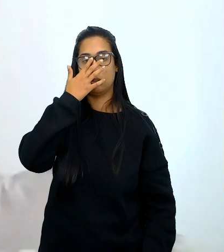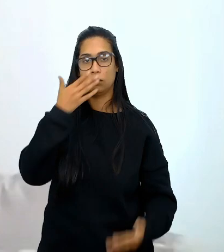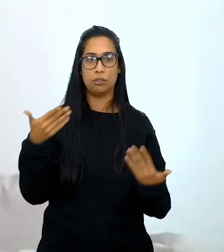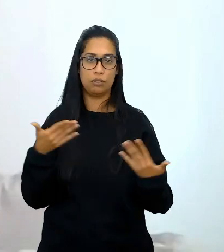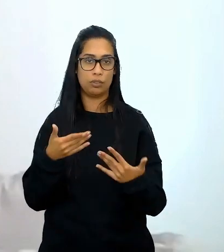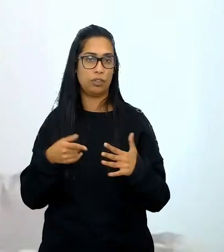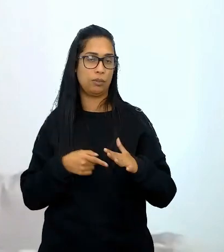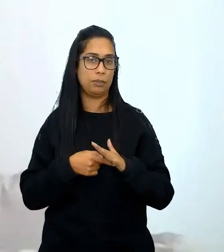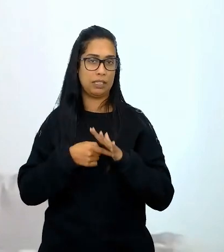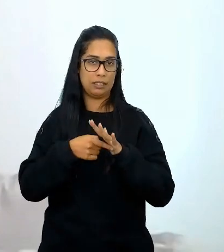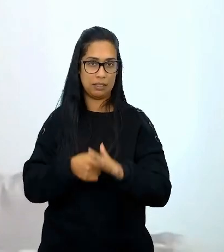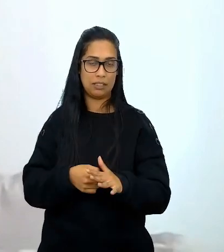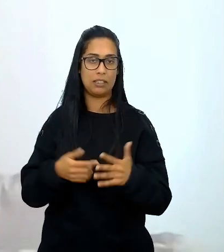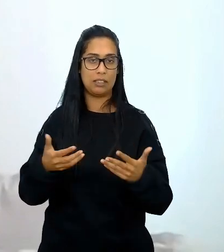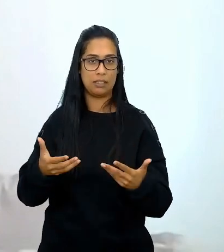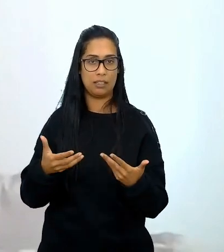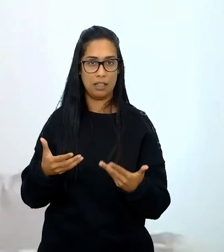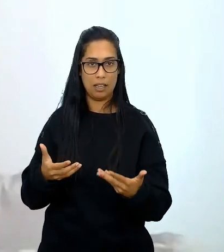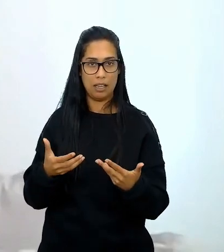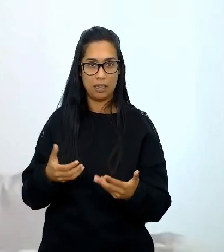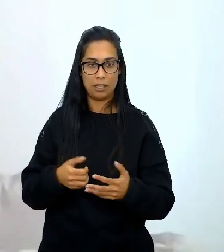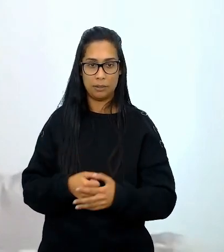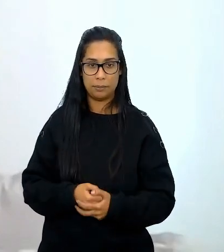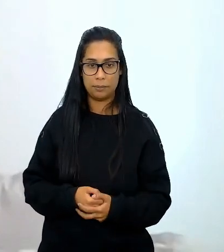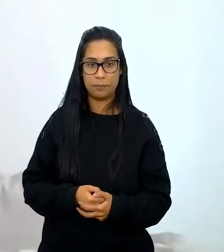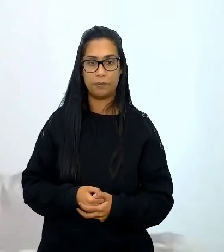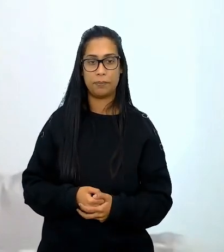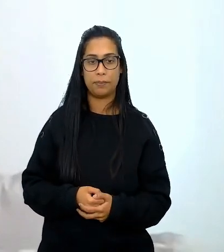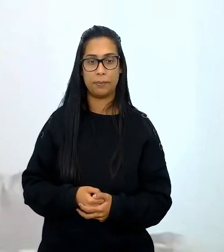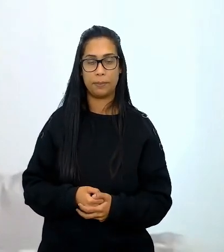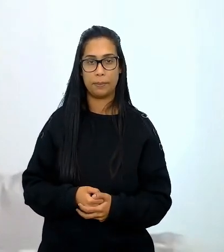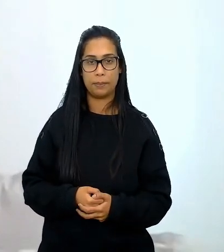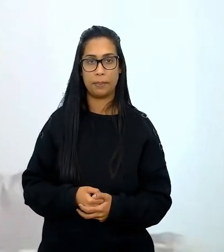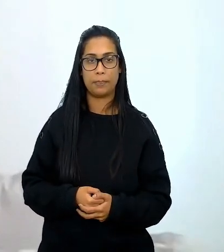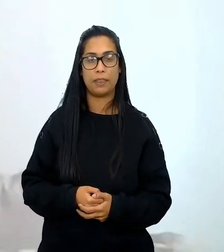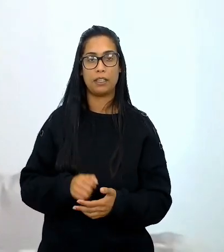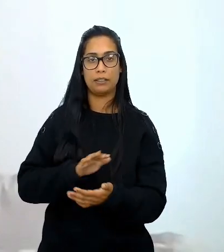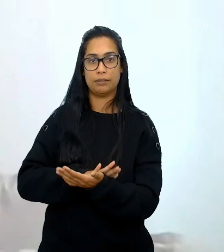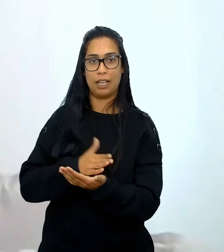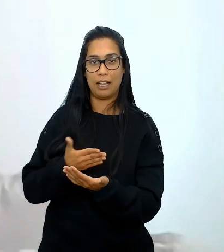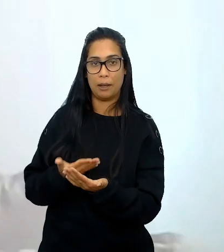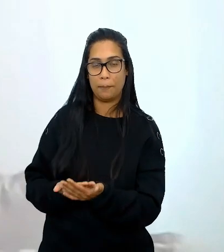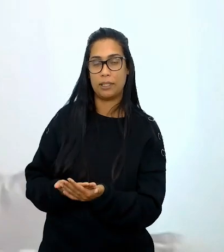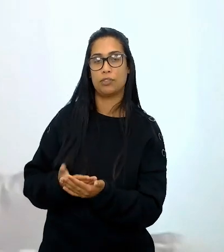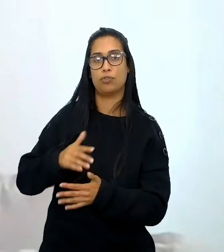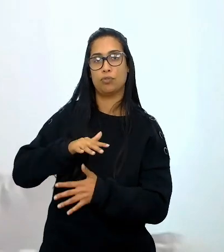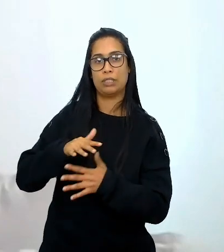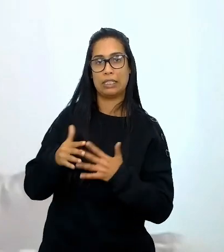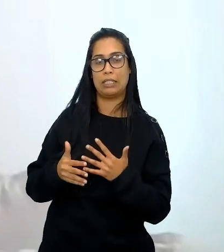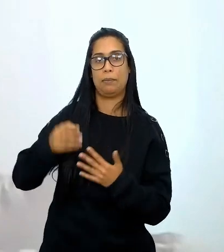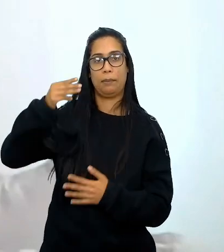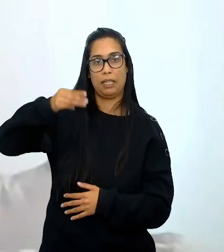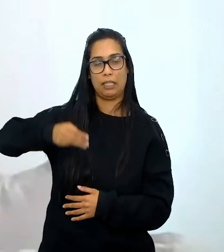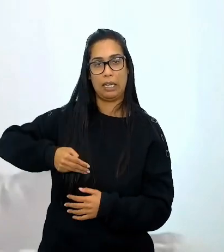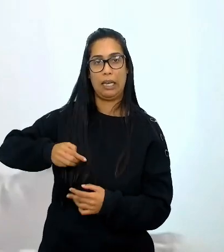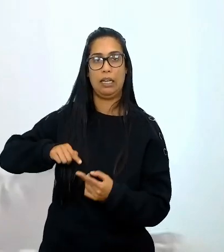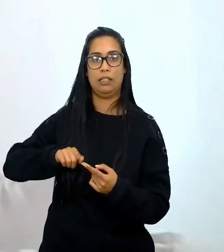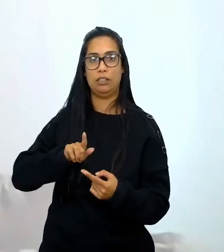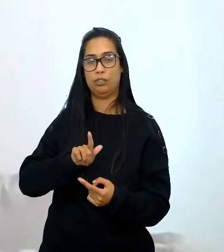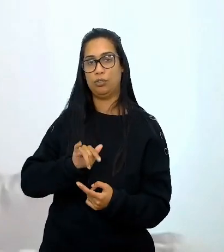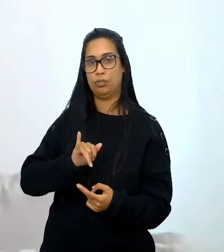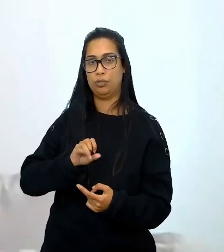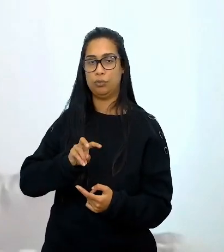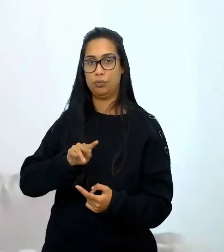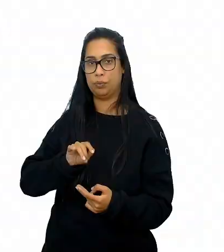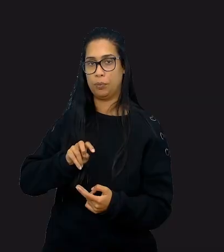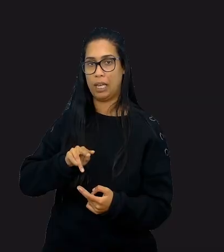vou aproveitar para saudar, então, as nossas queridas colegas intérpretes de Libras, que faz a nossa formação ser cada vez